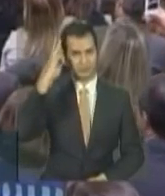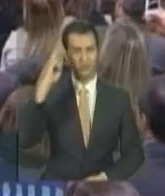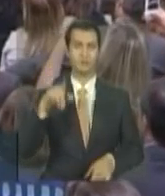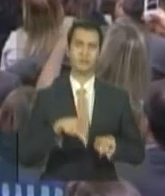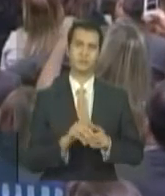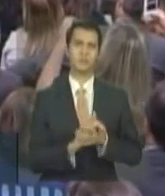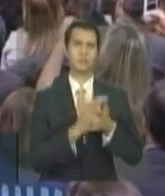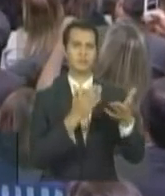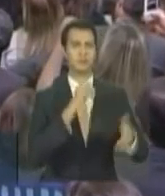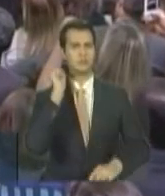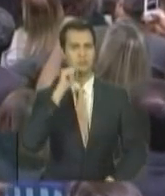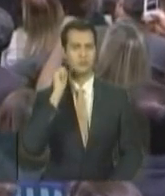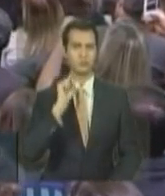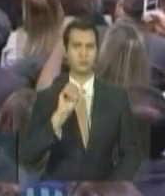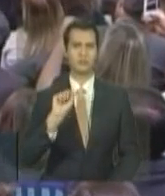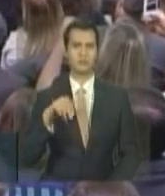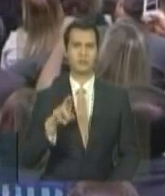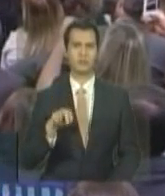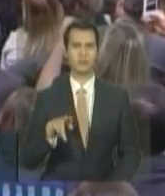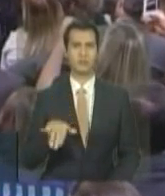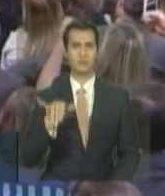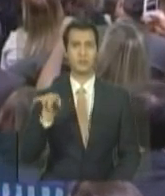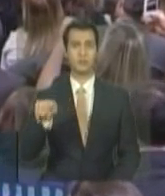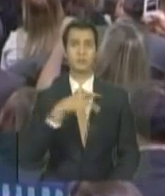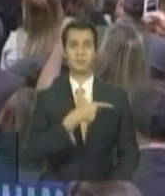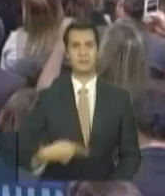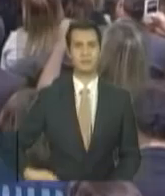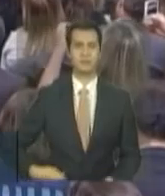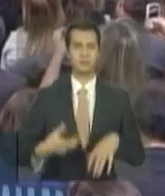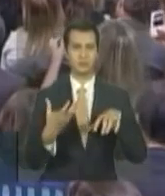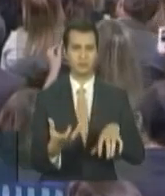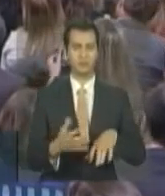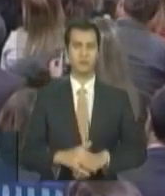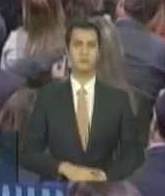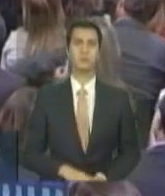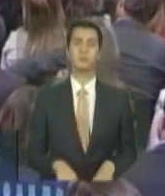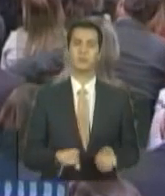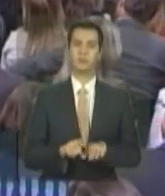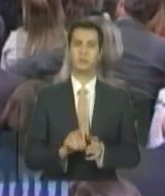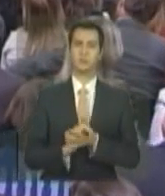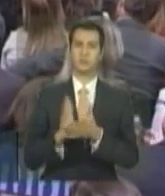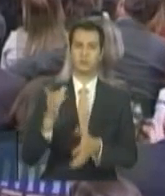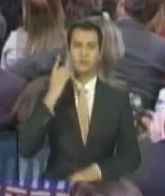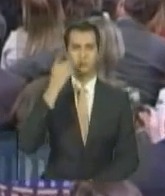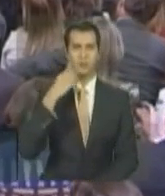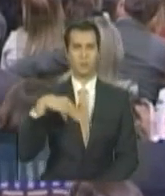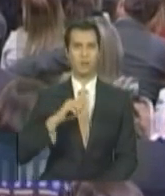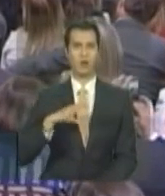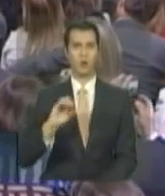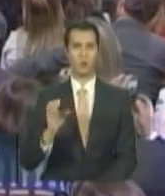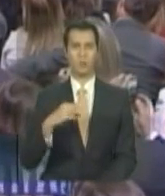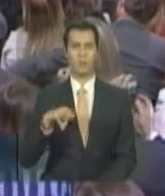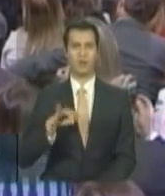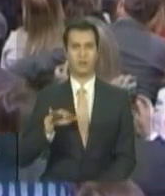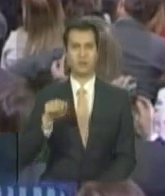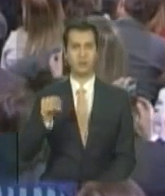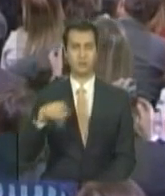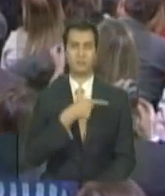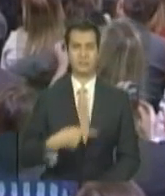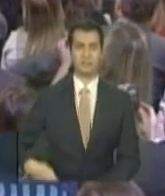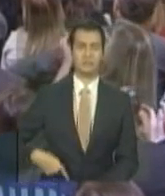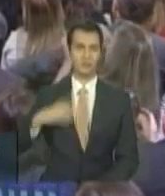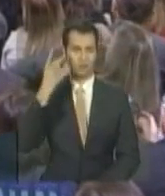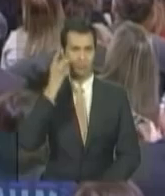ao senador José Sarney, presidente do Senado, ao deputado Marco Maia, presidente da Câmara